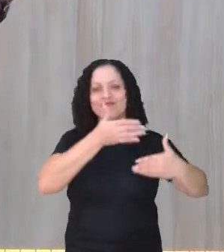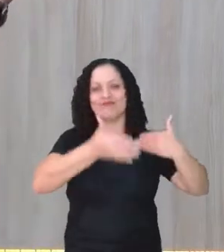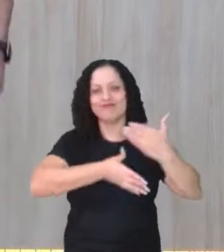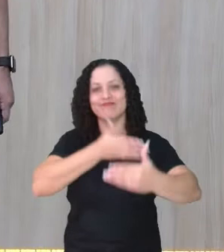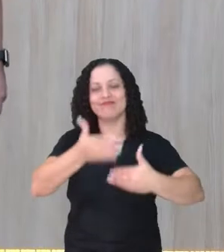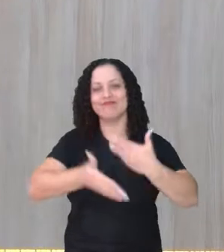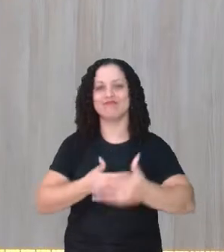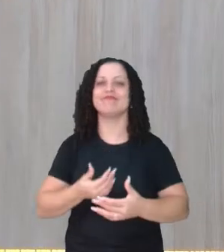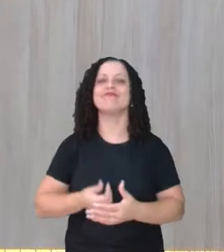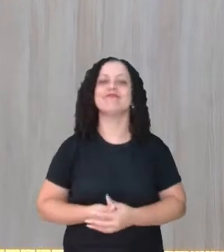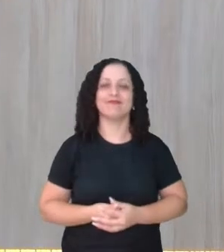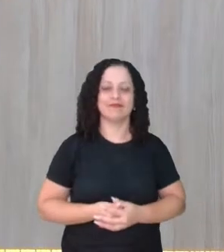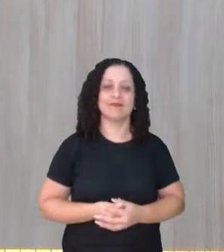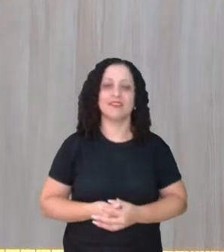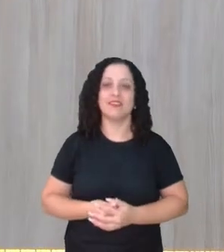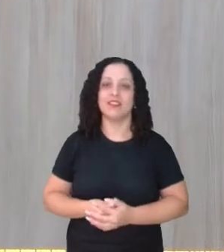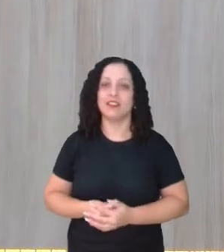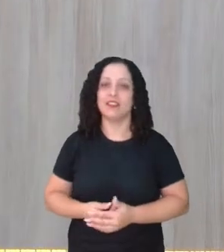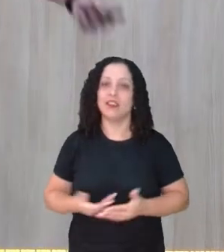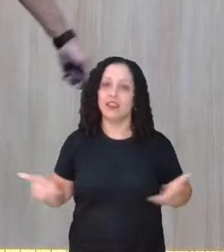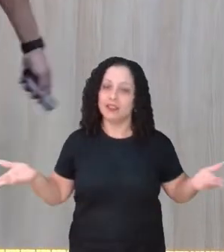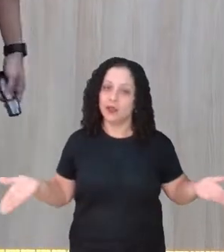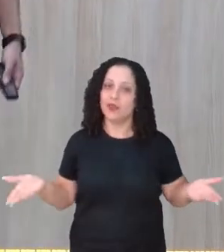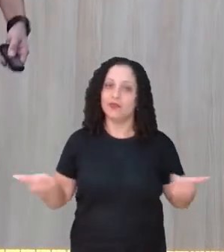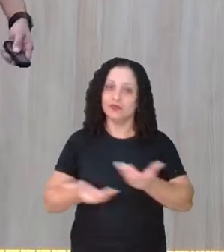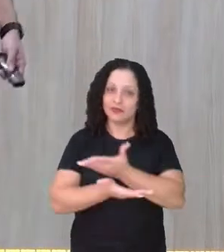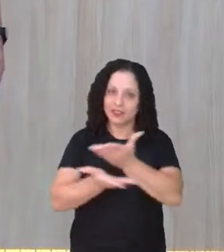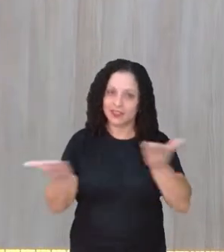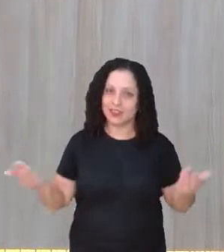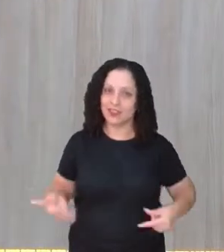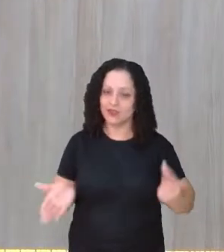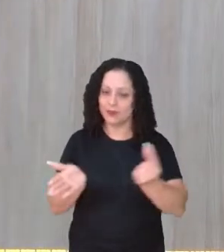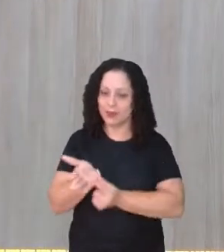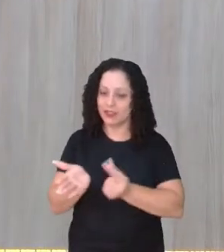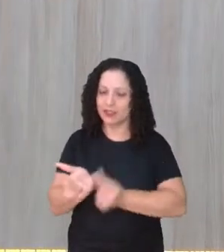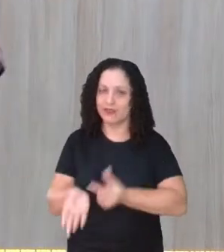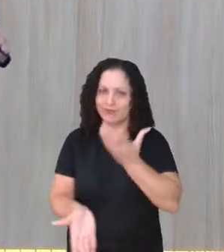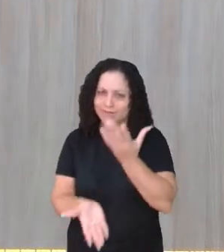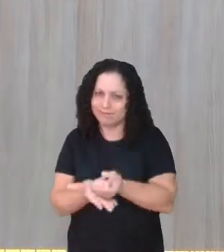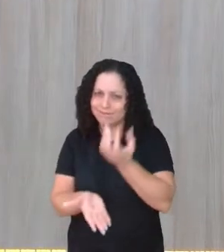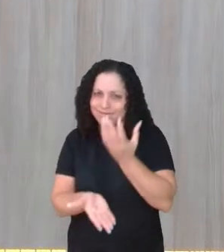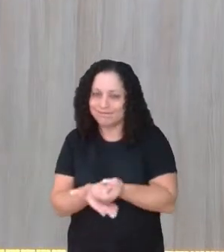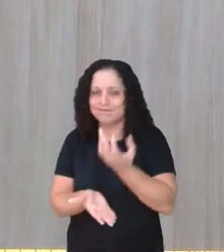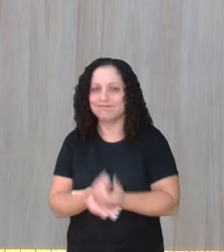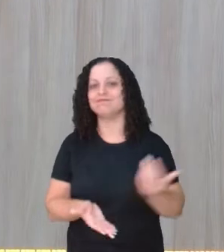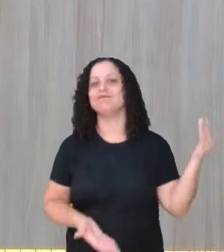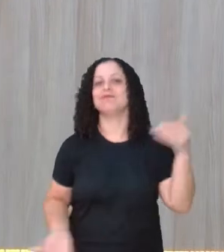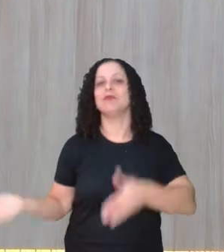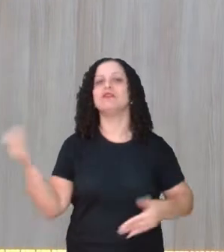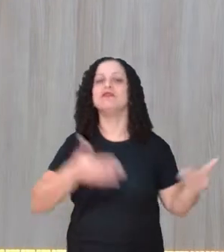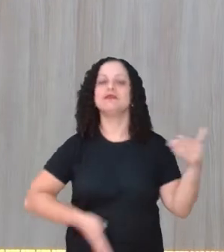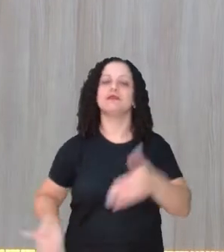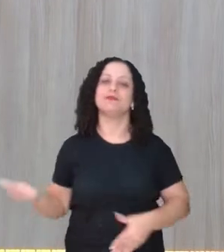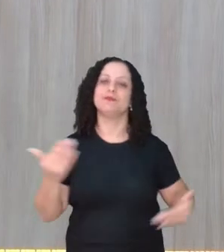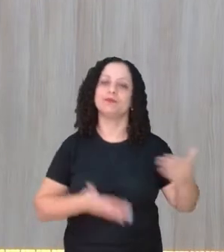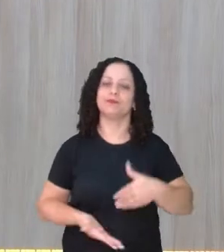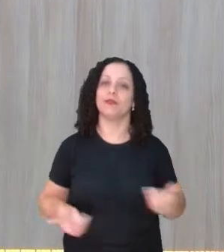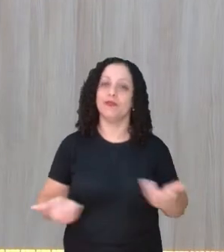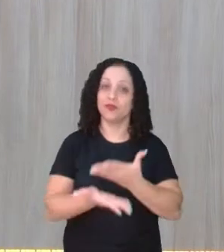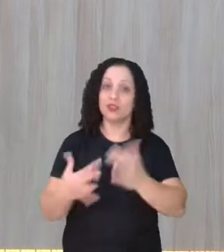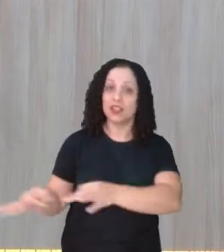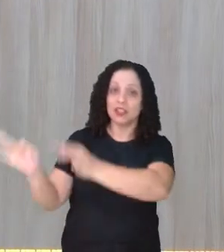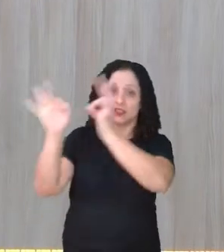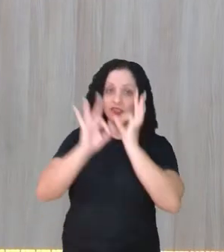da educação, tá bom? Então, faça o download aí do aplicativo, participe aqui do chat com a gente. Se você está vendo essa aula aqui ao